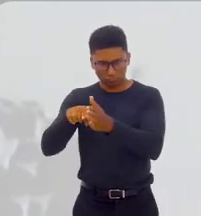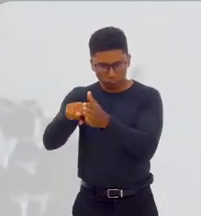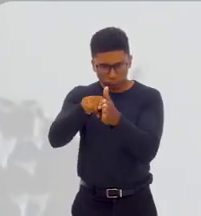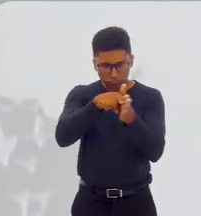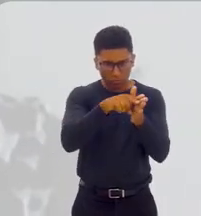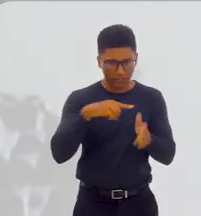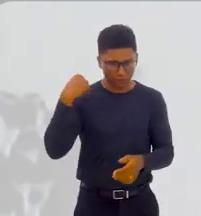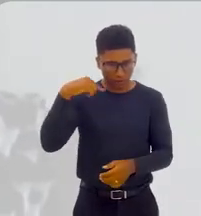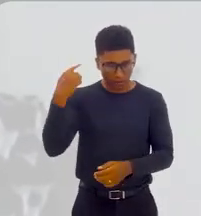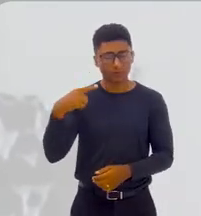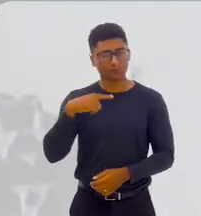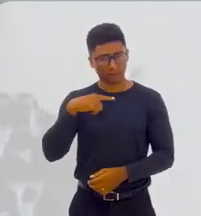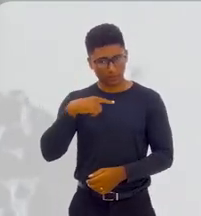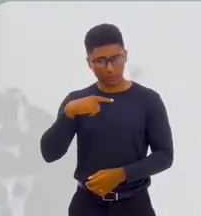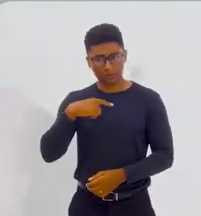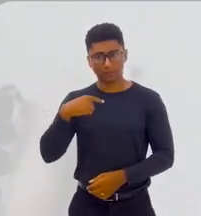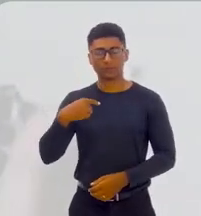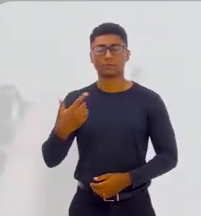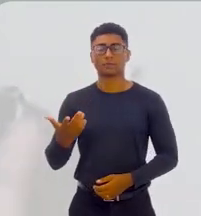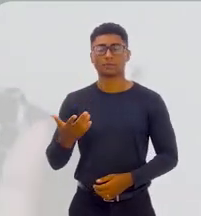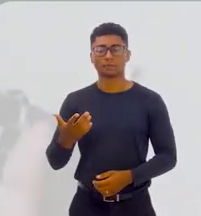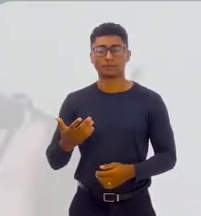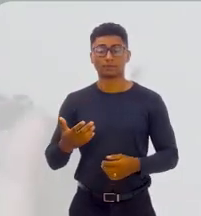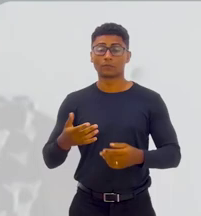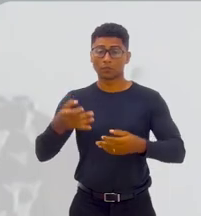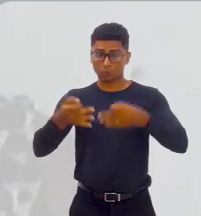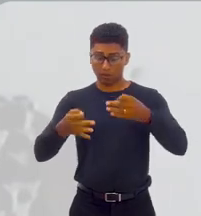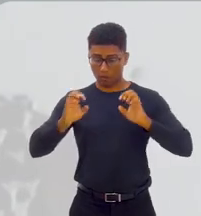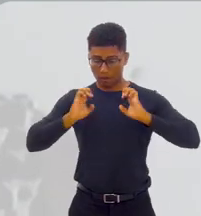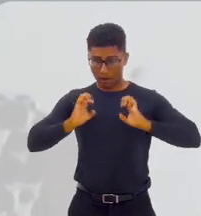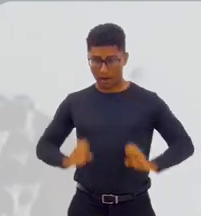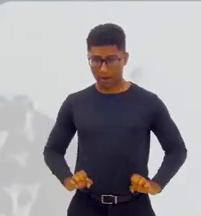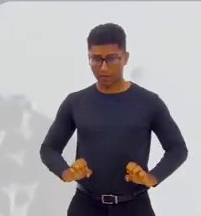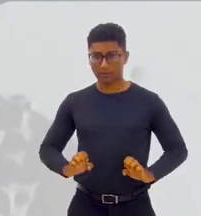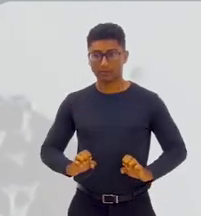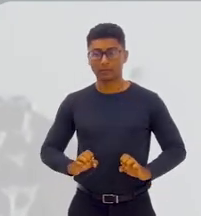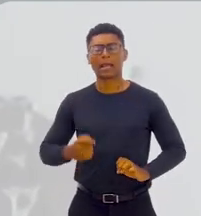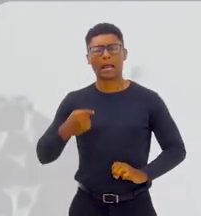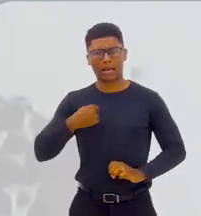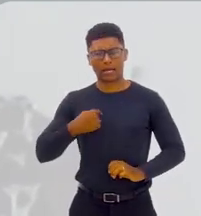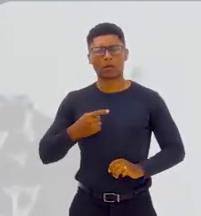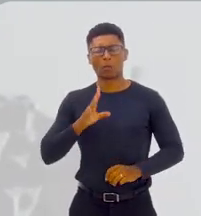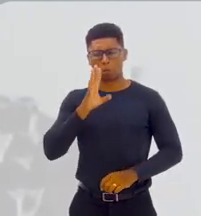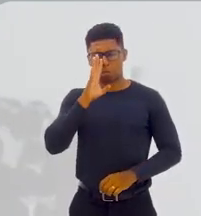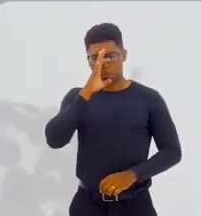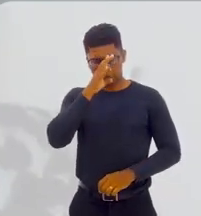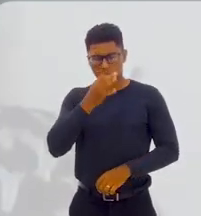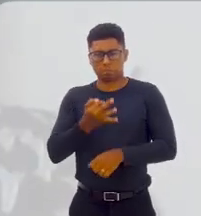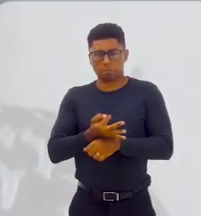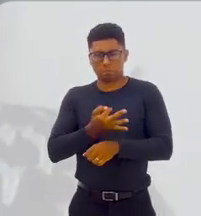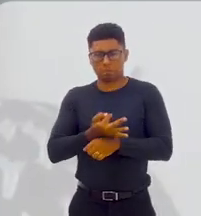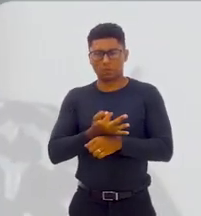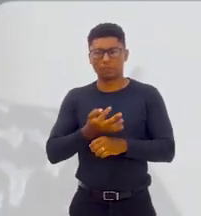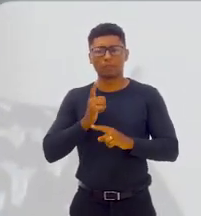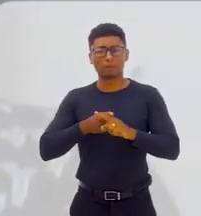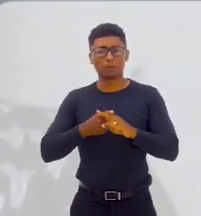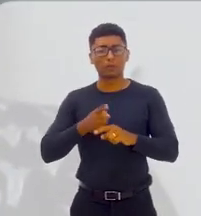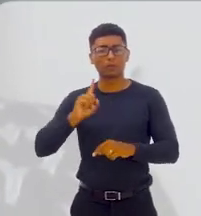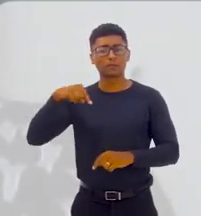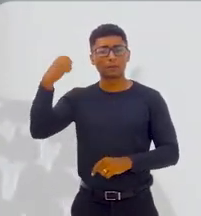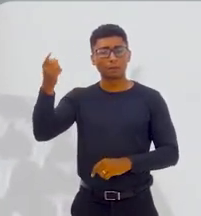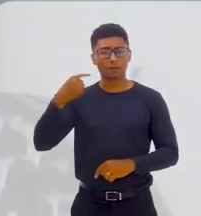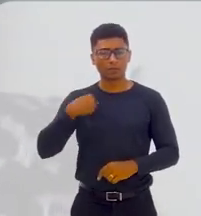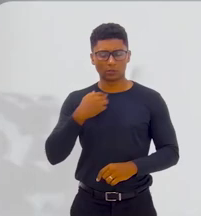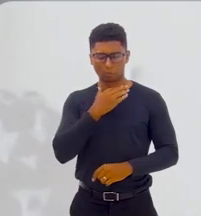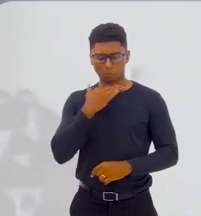advogados. Né? Não só por causa do Tribunal de Ética, porque eu sou uma pessoa íntegra, faço questão, porque depois que eu tiver, não estiver mais